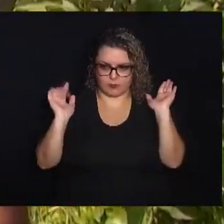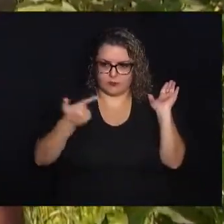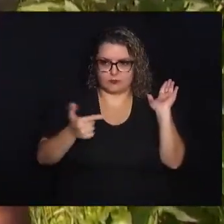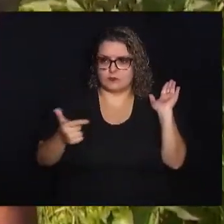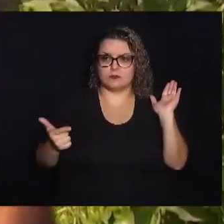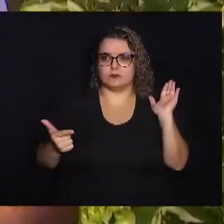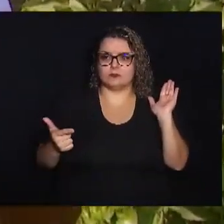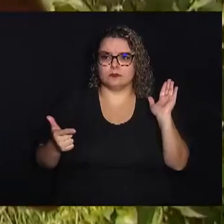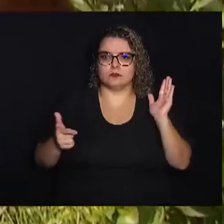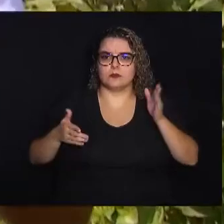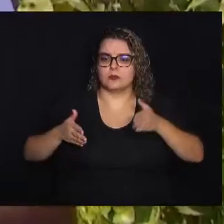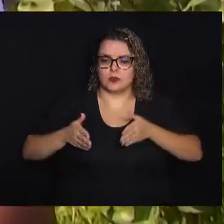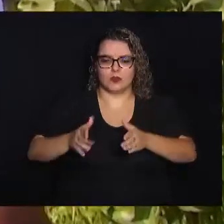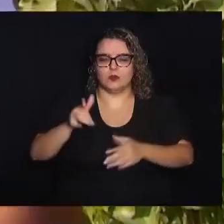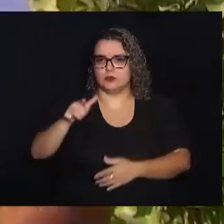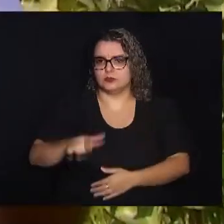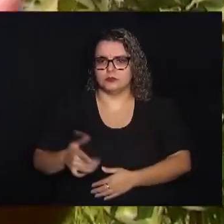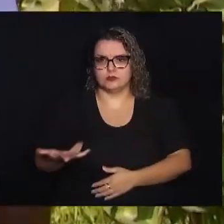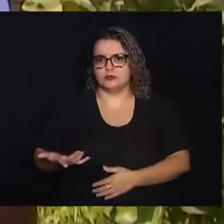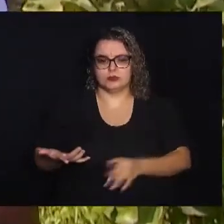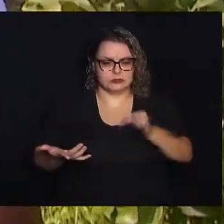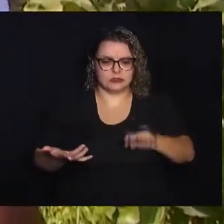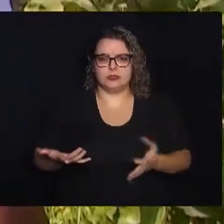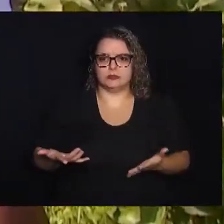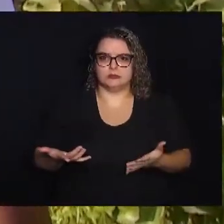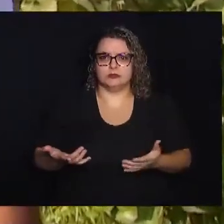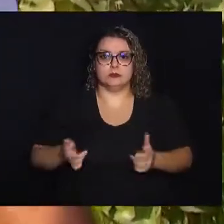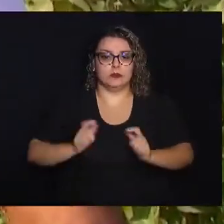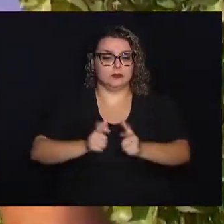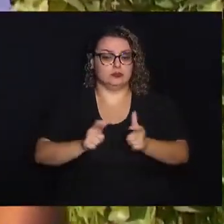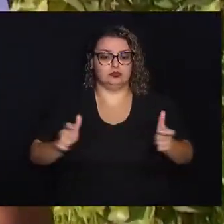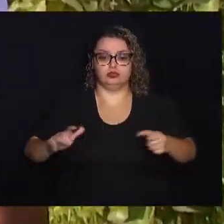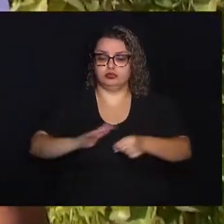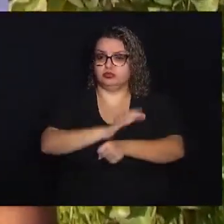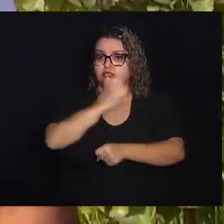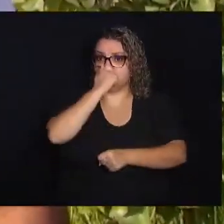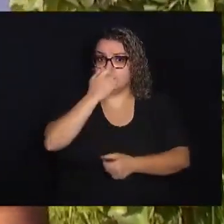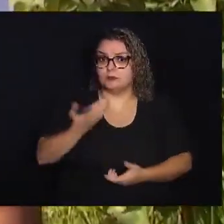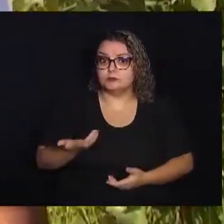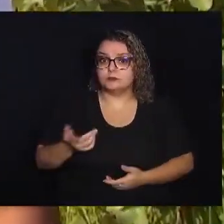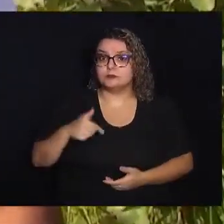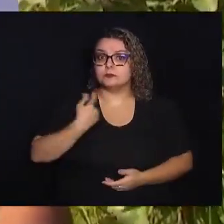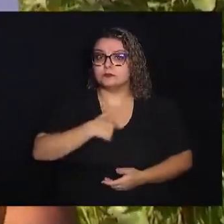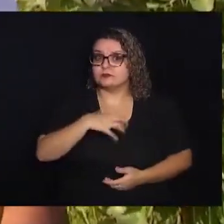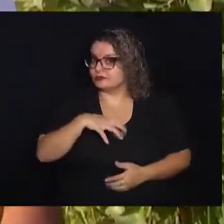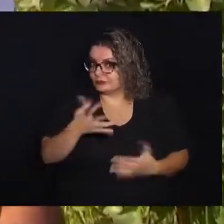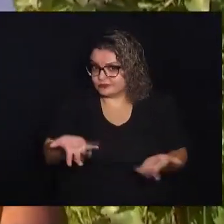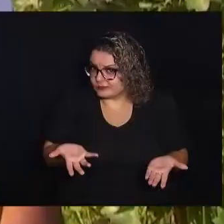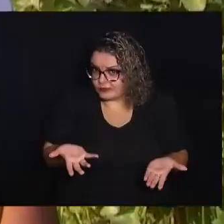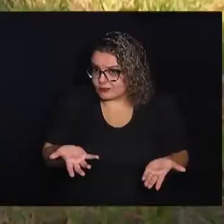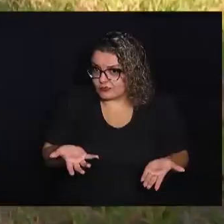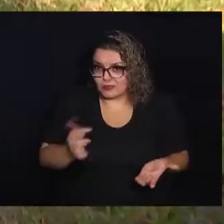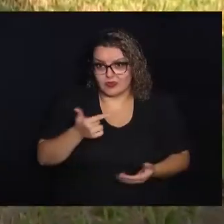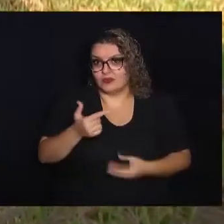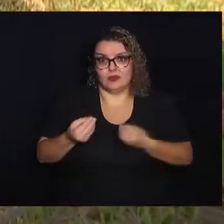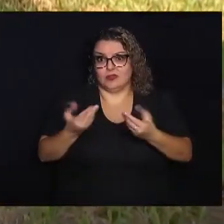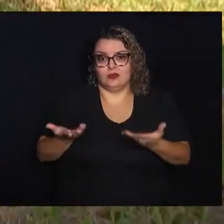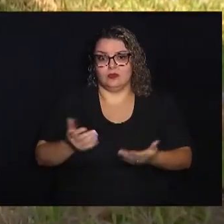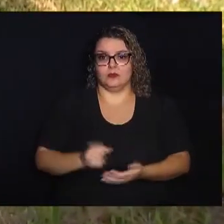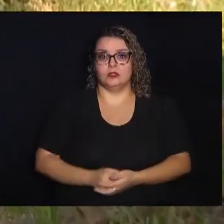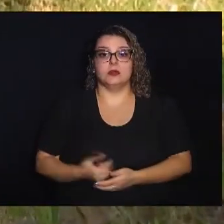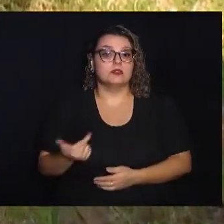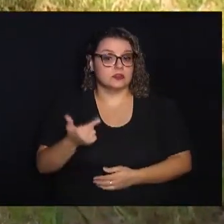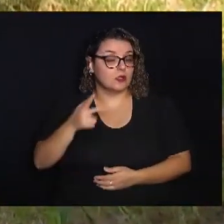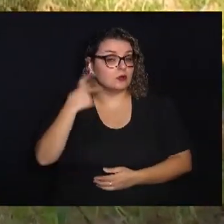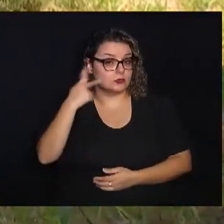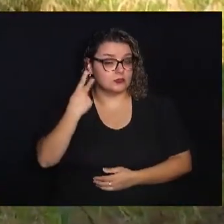passagem adequada para os moradores daqui, só vai aumentar a população e a gente vai ficar desse jeito. Não tem como, né? Segundo a